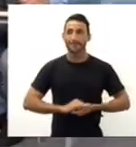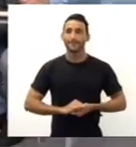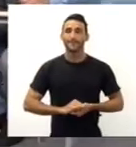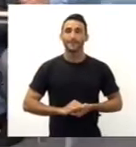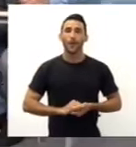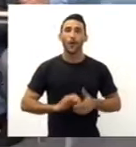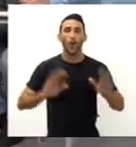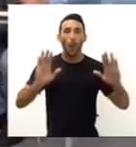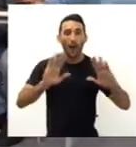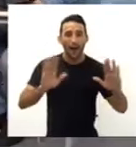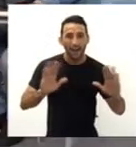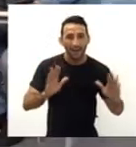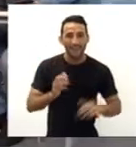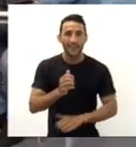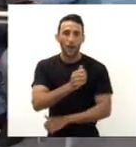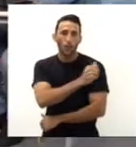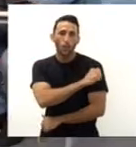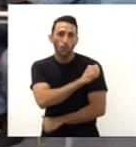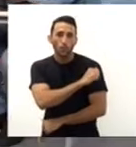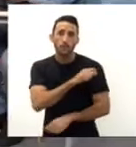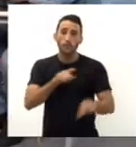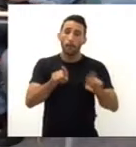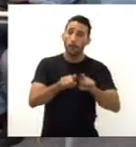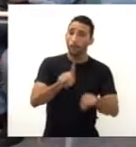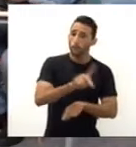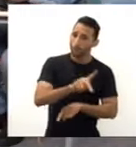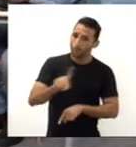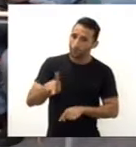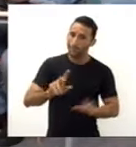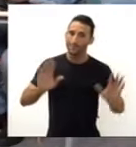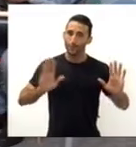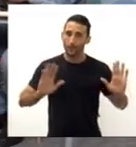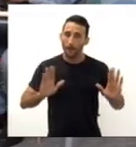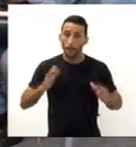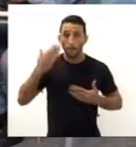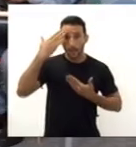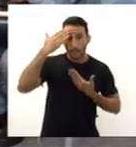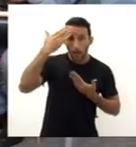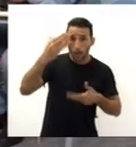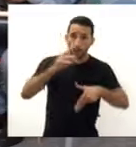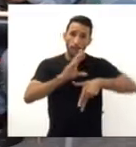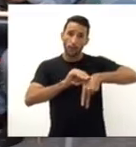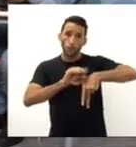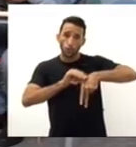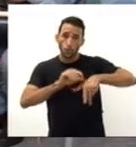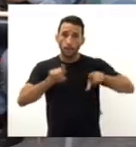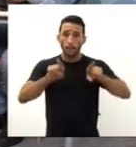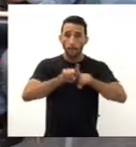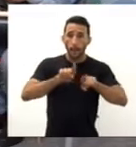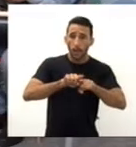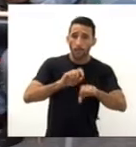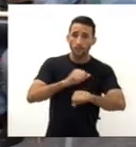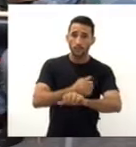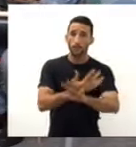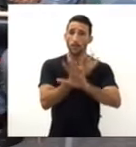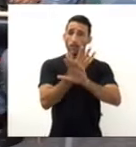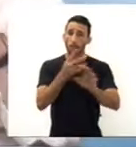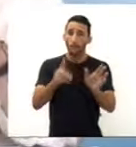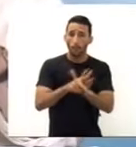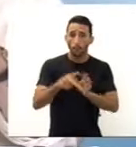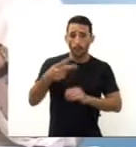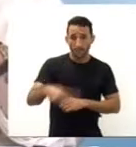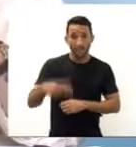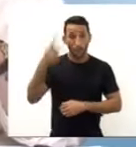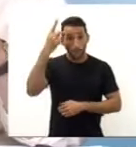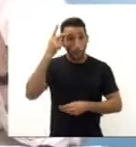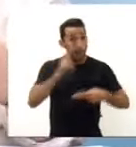Olá, estudantes e professores. Agradeço a TV Cultura e o Centro de Mídia do Estado de São Paulo. Hashtag